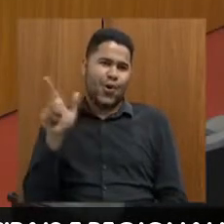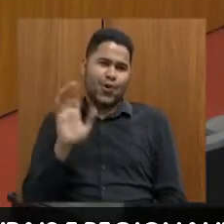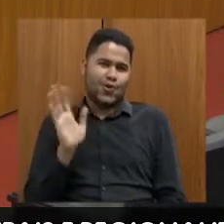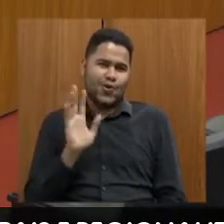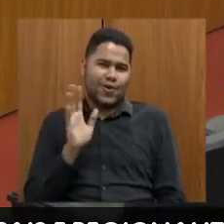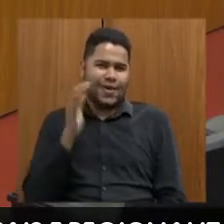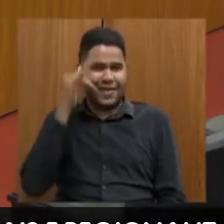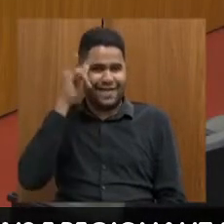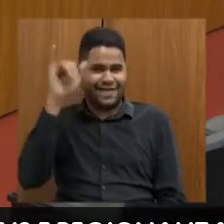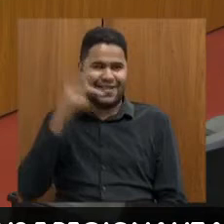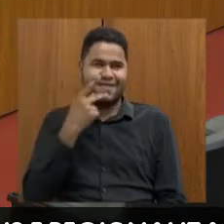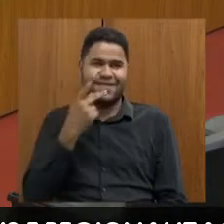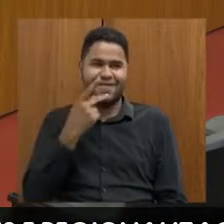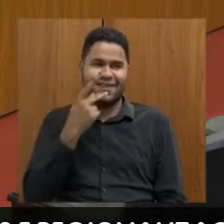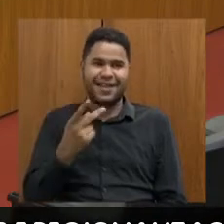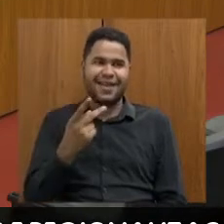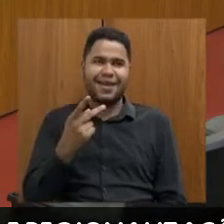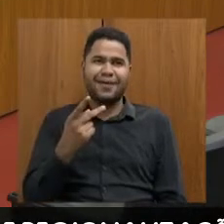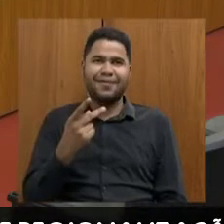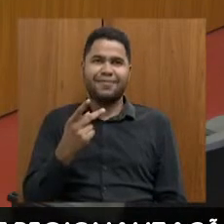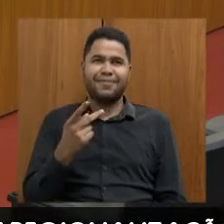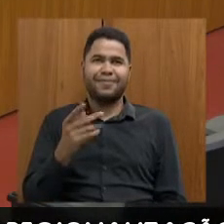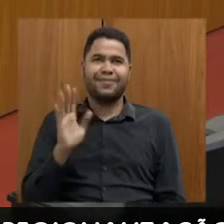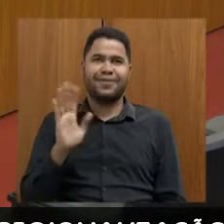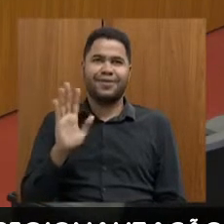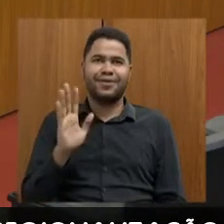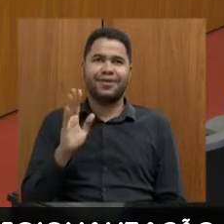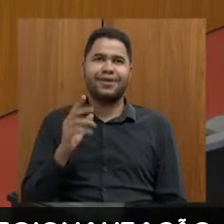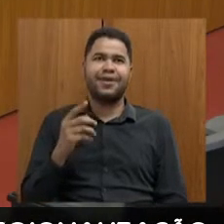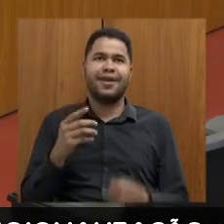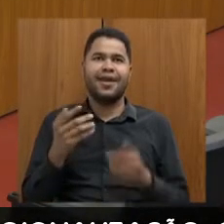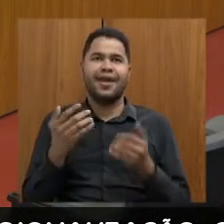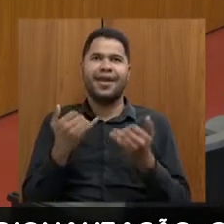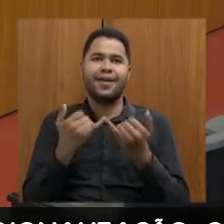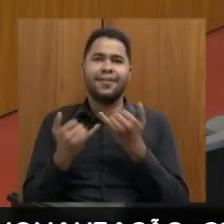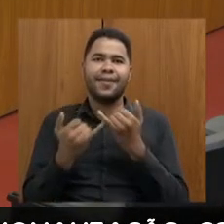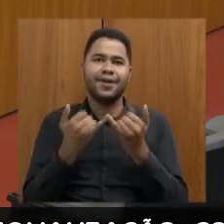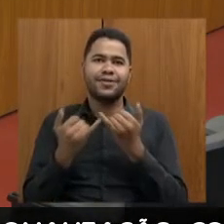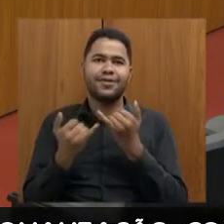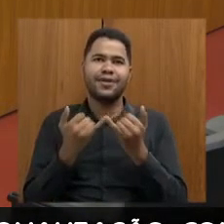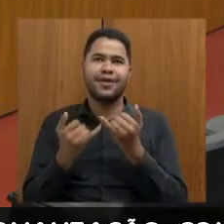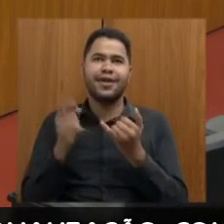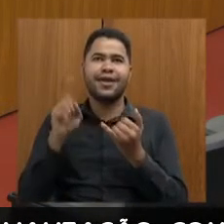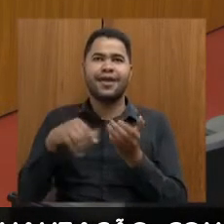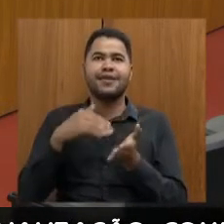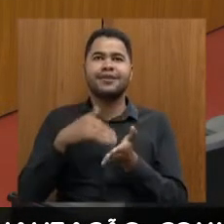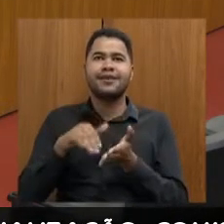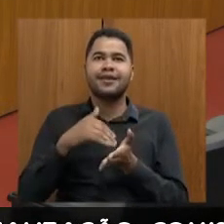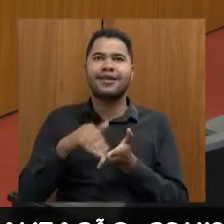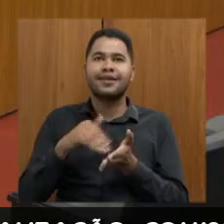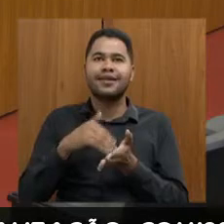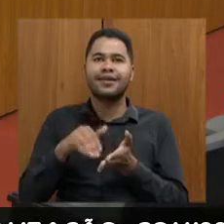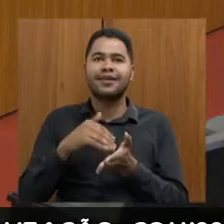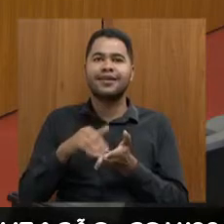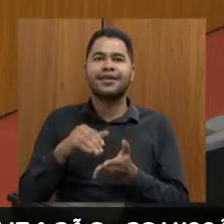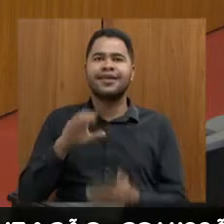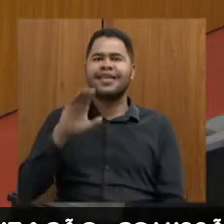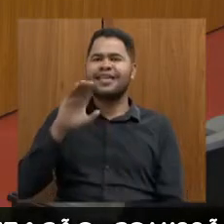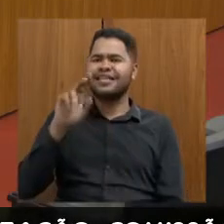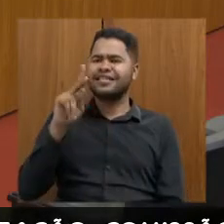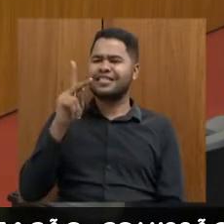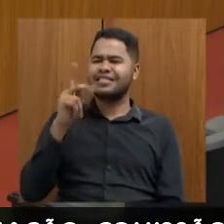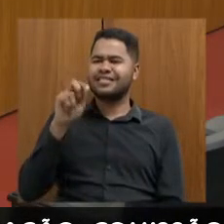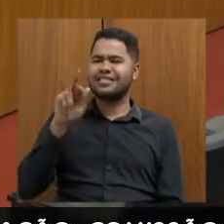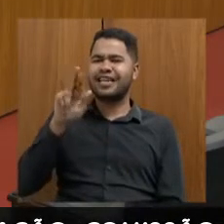secretário Eu Não Me Perder viu Deputado A Beatriz é mais ou menos o nome de uma secretária é scharlack